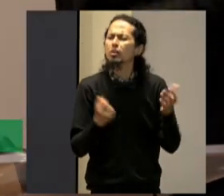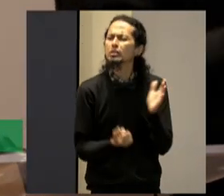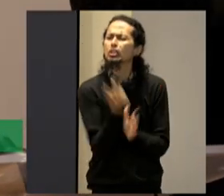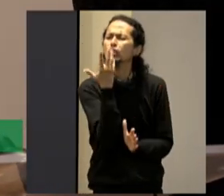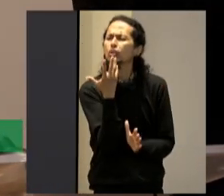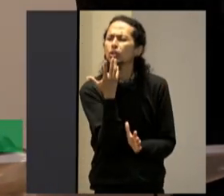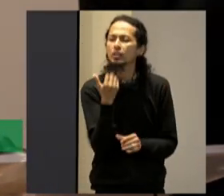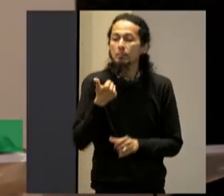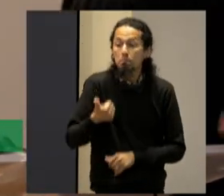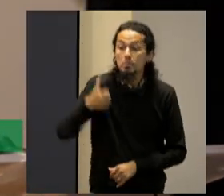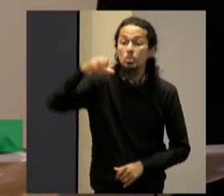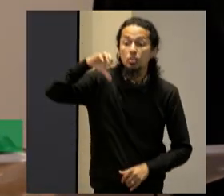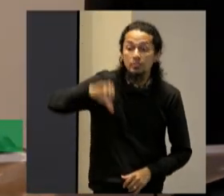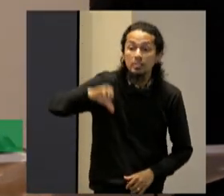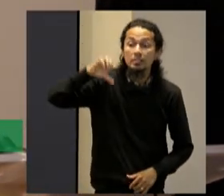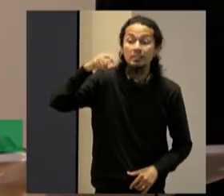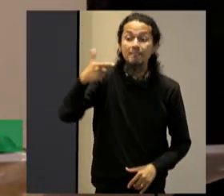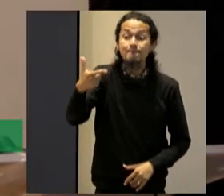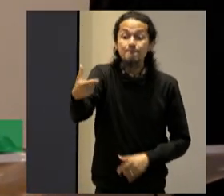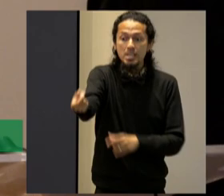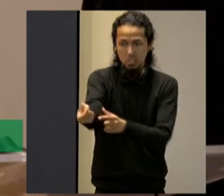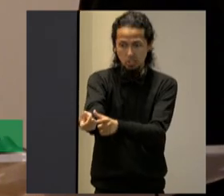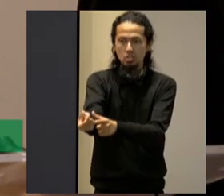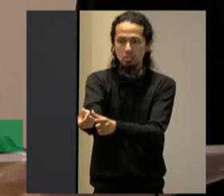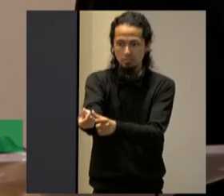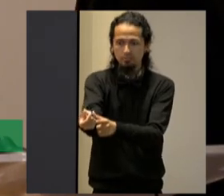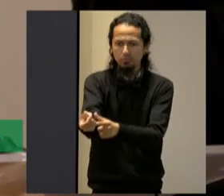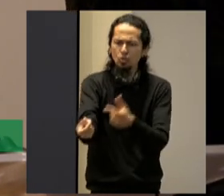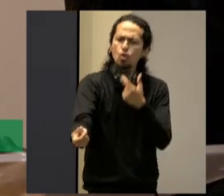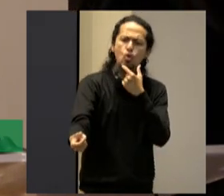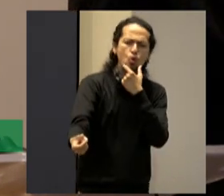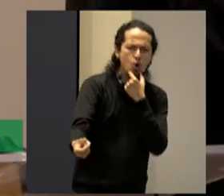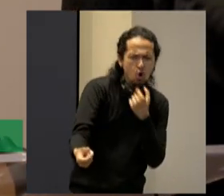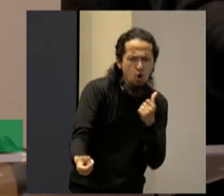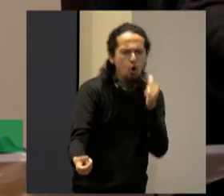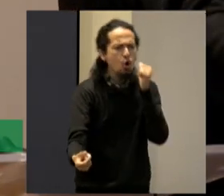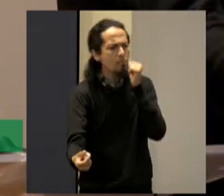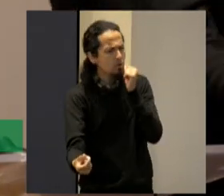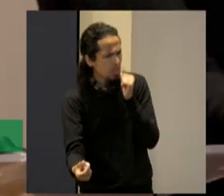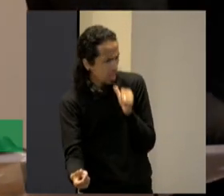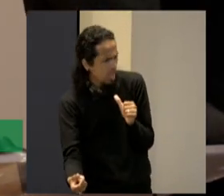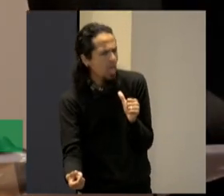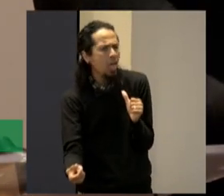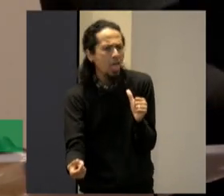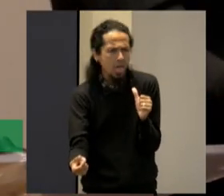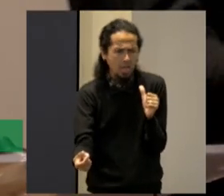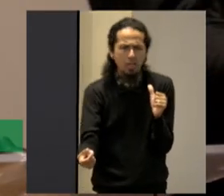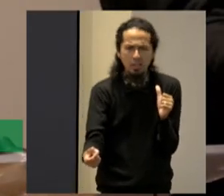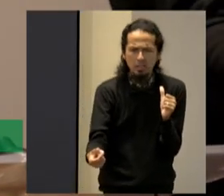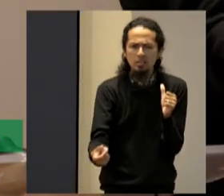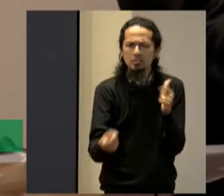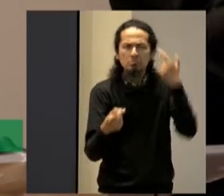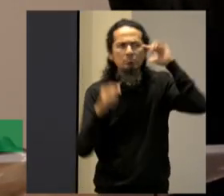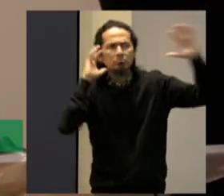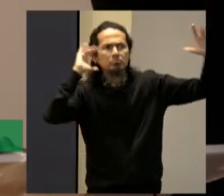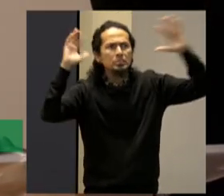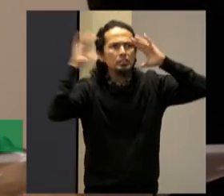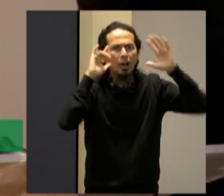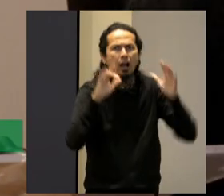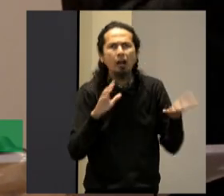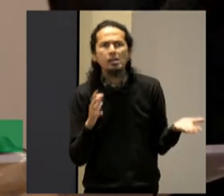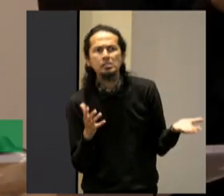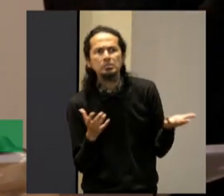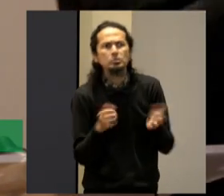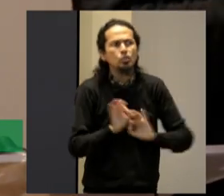1920. Homens e mulheres entenderam que precisavam se organizar numa sociedade onde eles eram minoria,